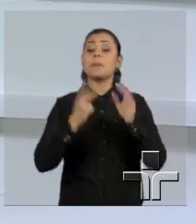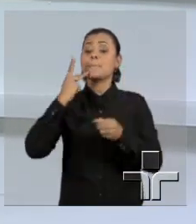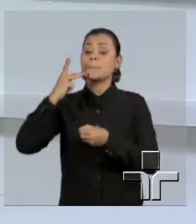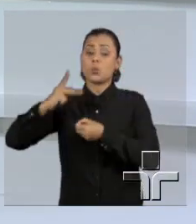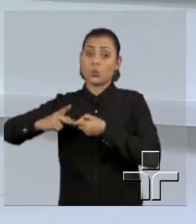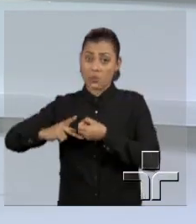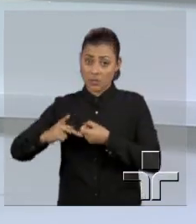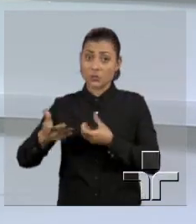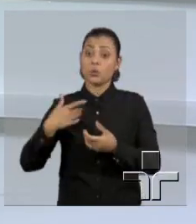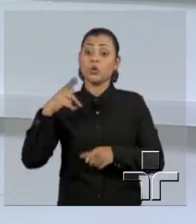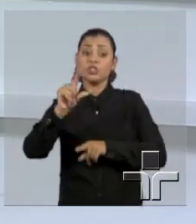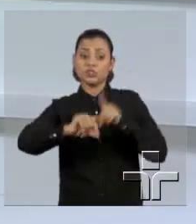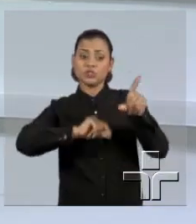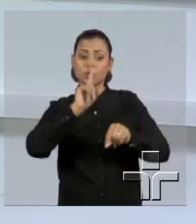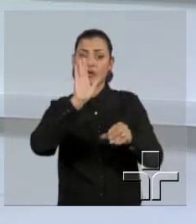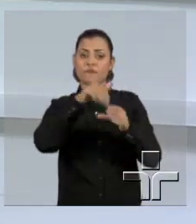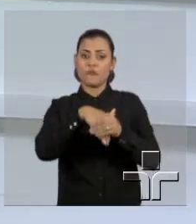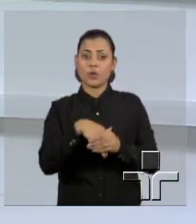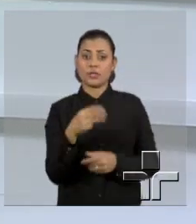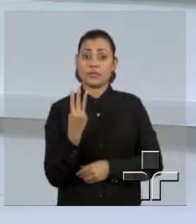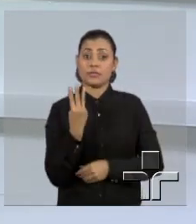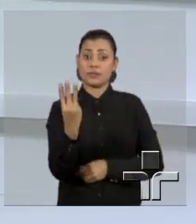República escolhem 3